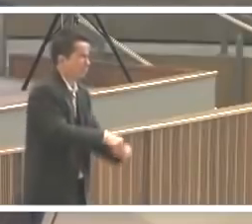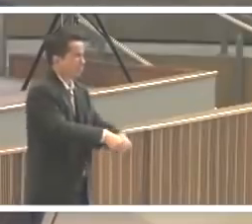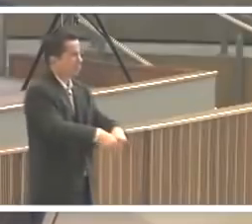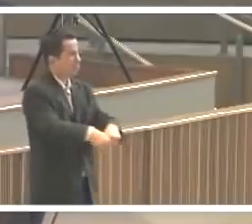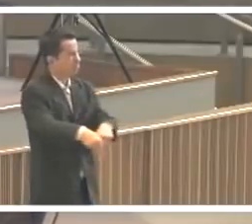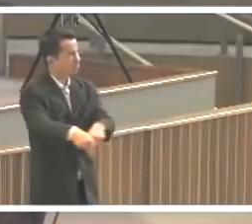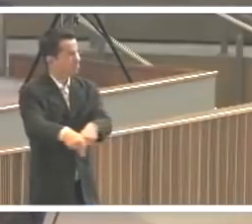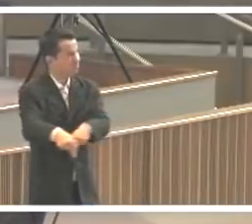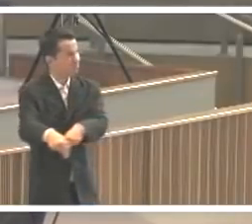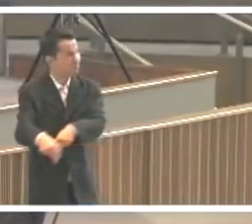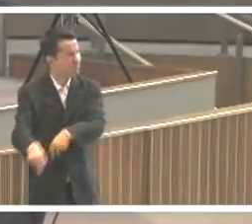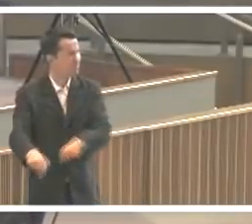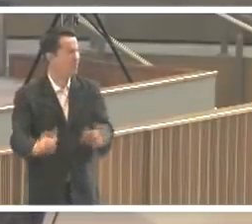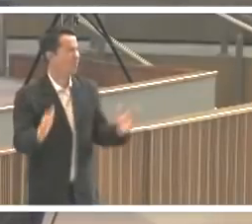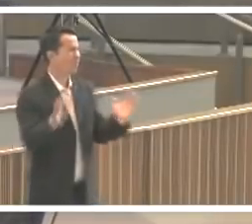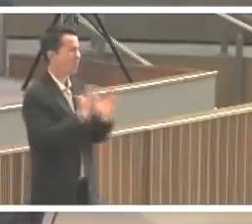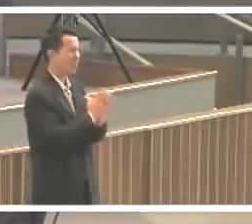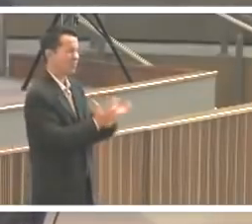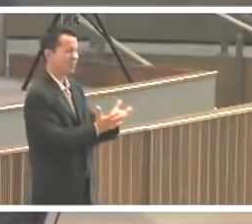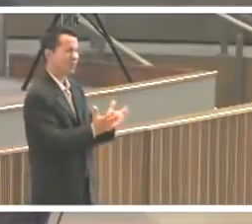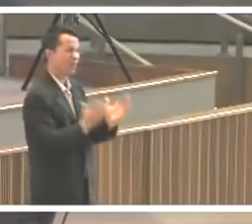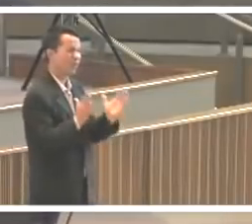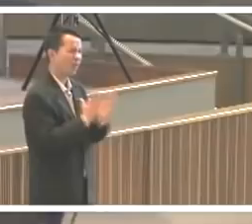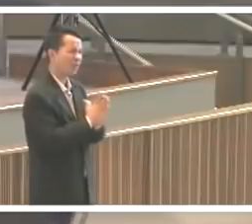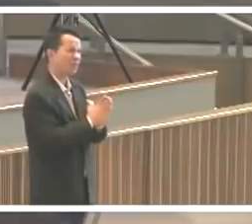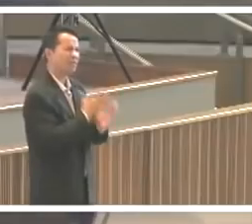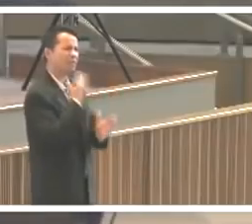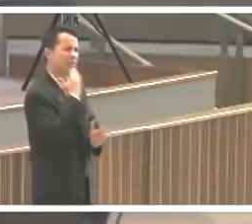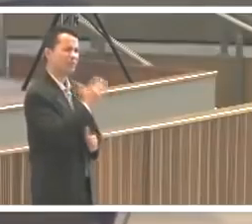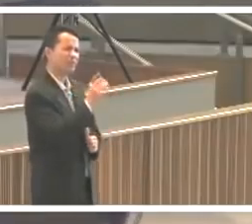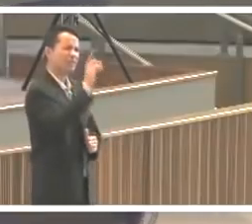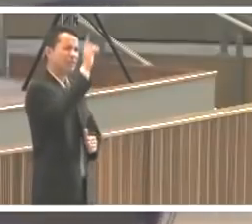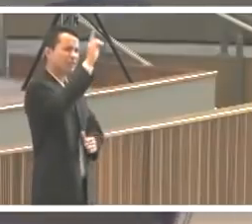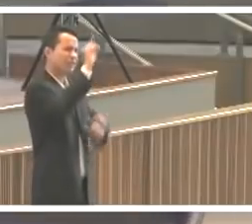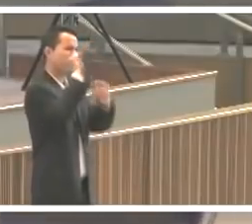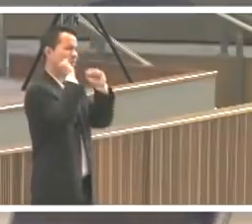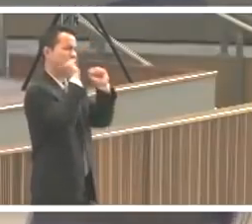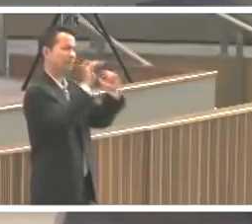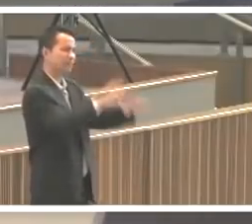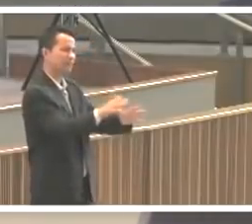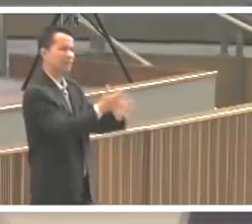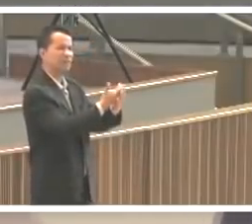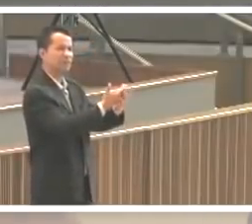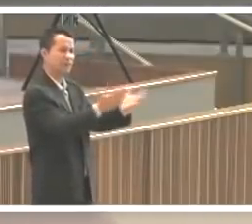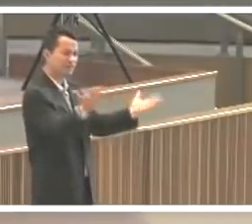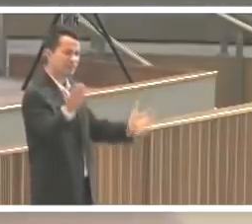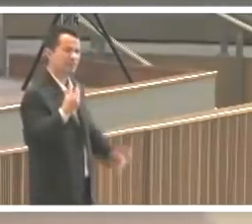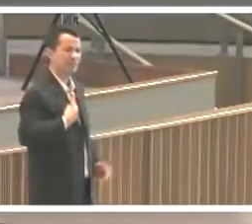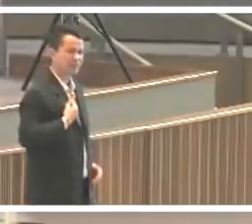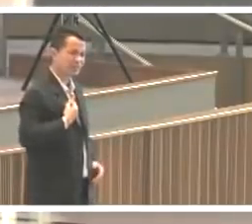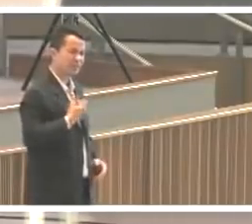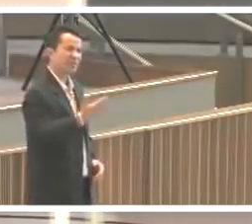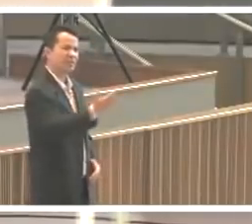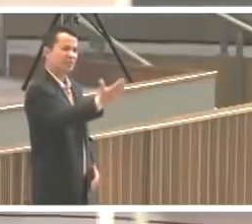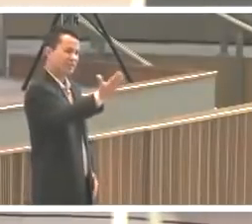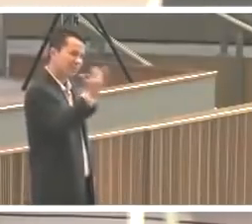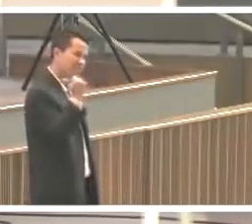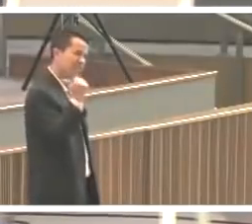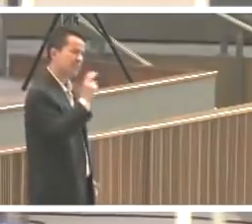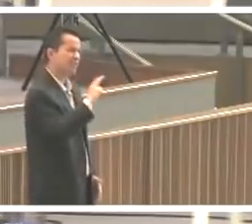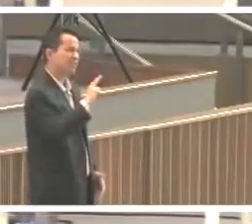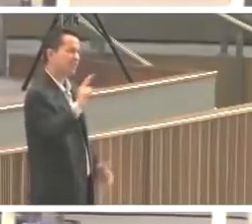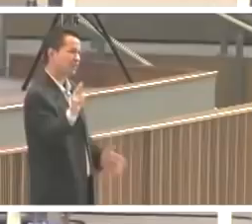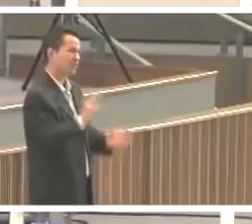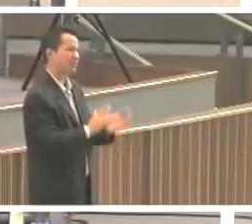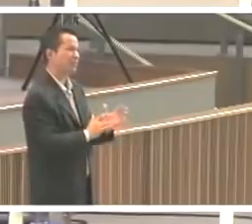do seu lugar, vem para cá, eu quero orar com você. Sei que o Espírito Santo de Deus está falando com pessoas, isso, venha, em nome de Jesus. Quem